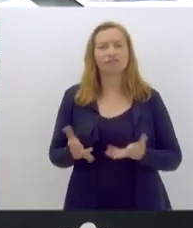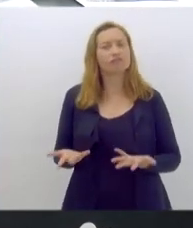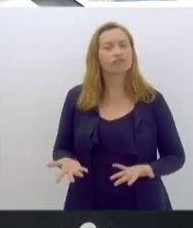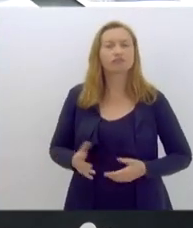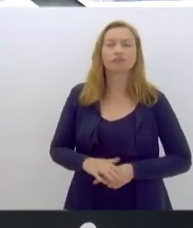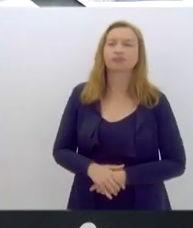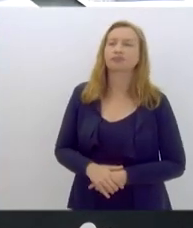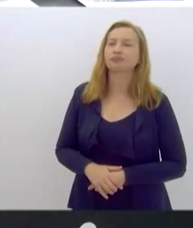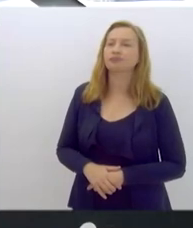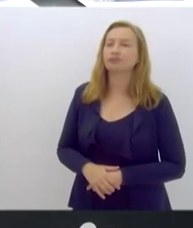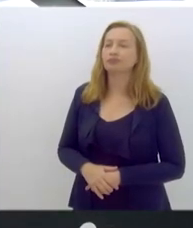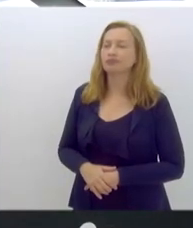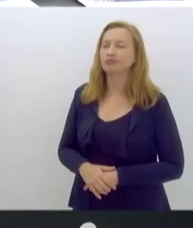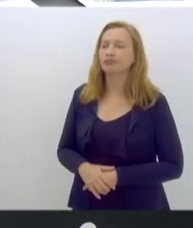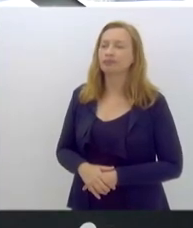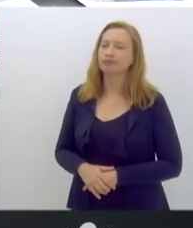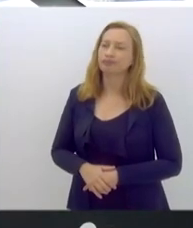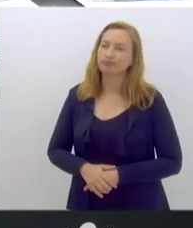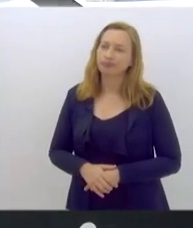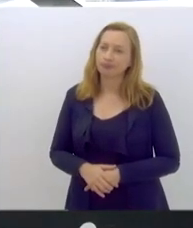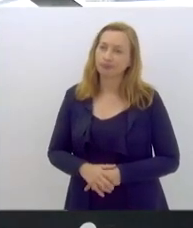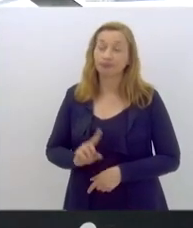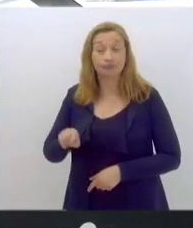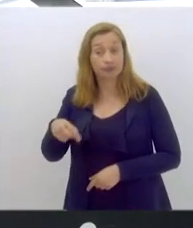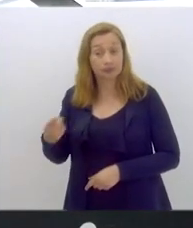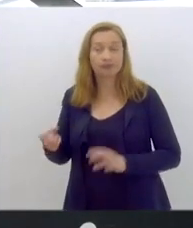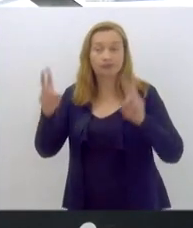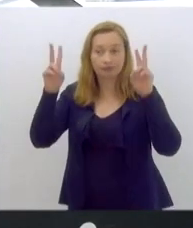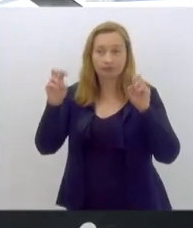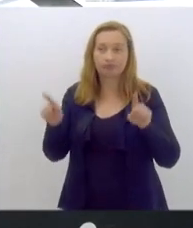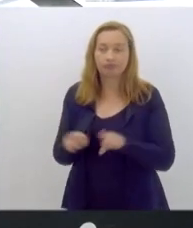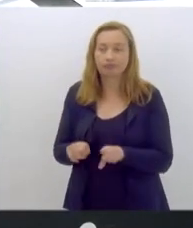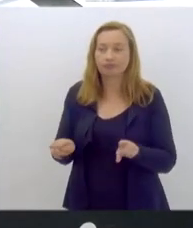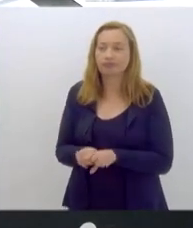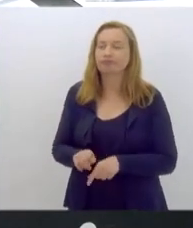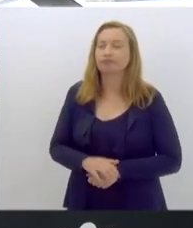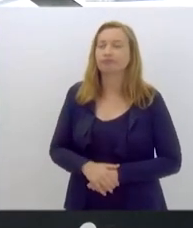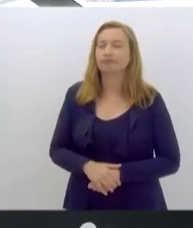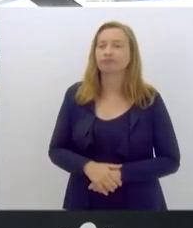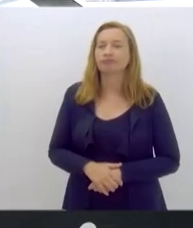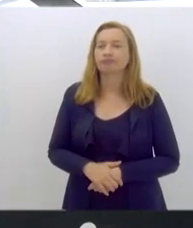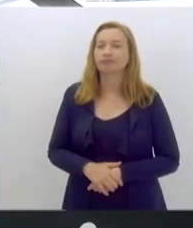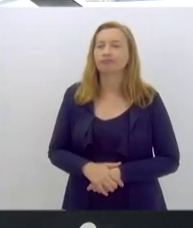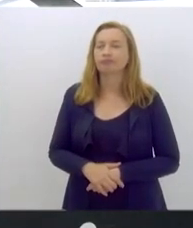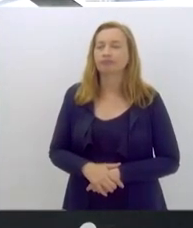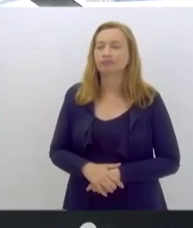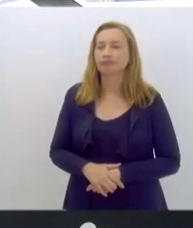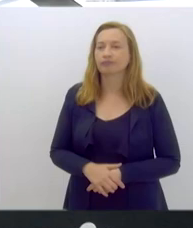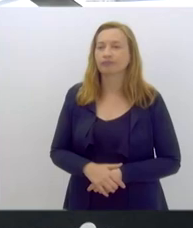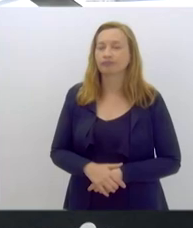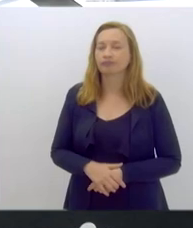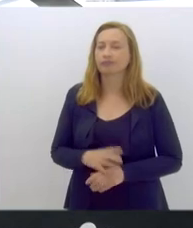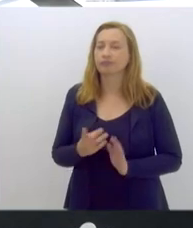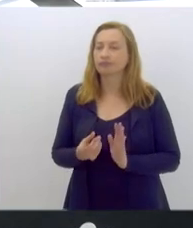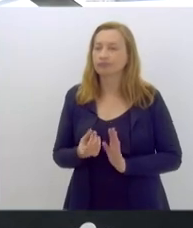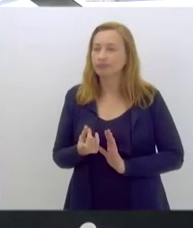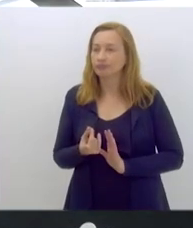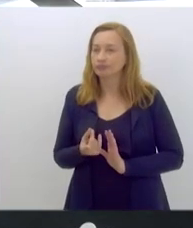Mas tem uma outra questão nesta futura receita